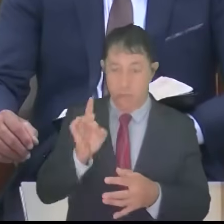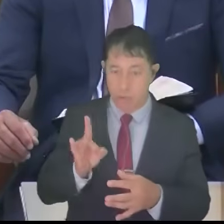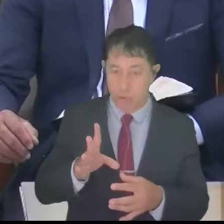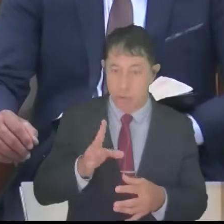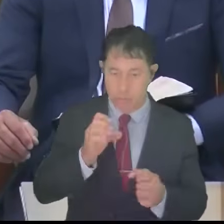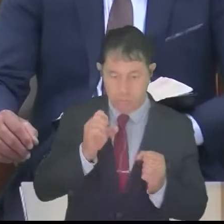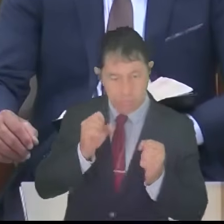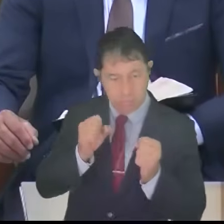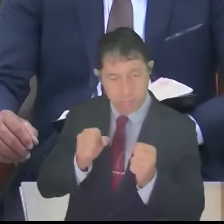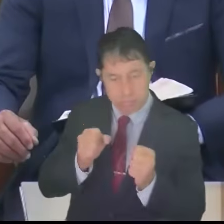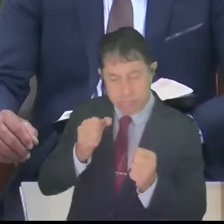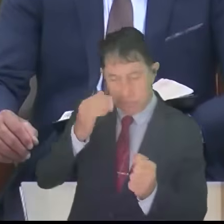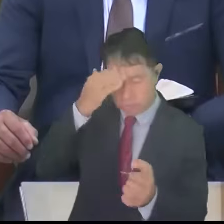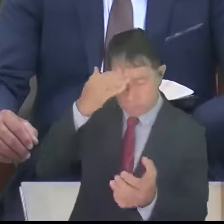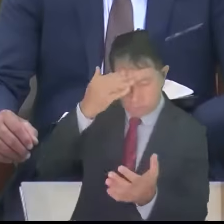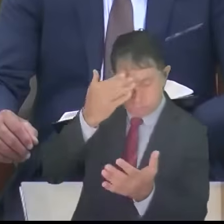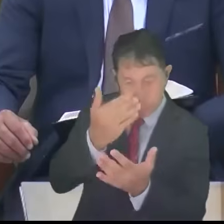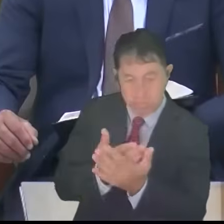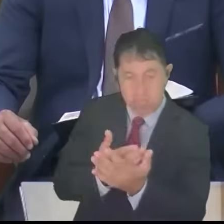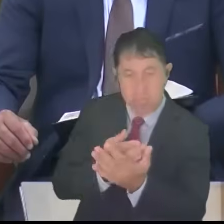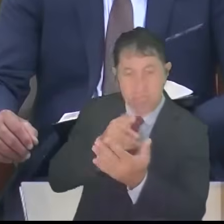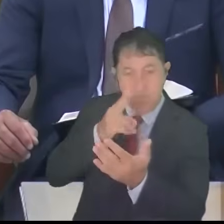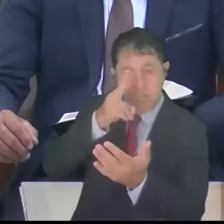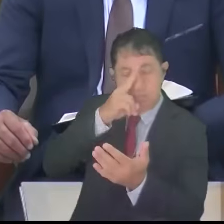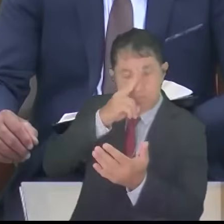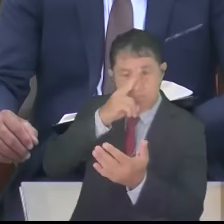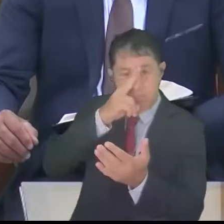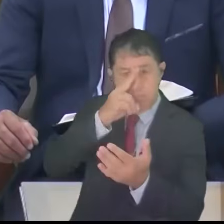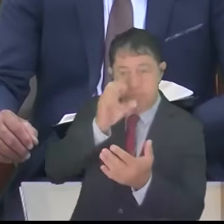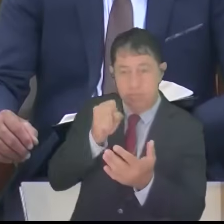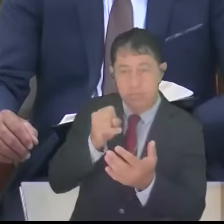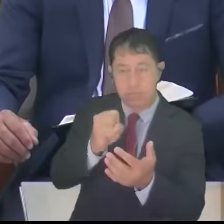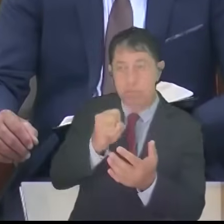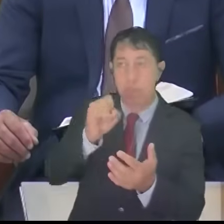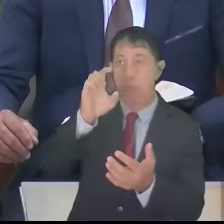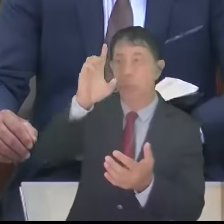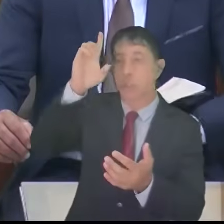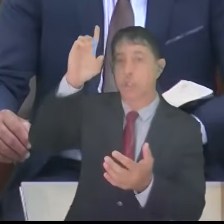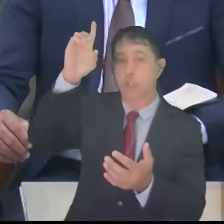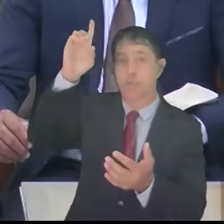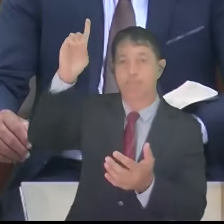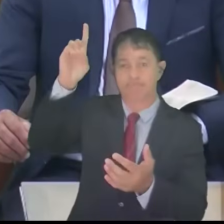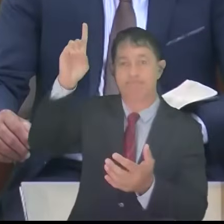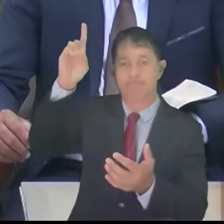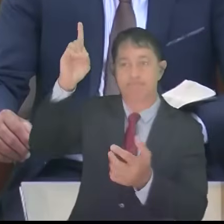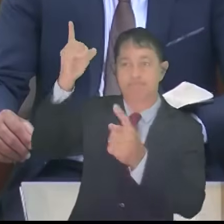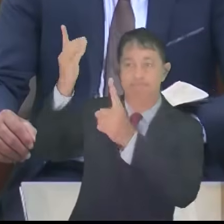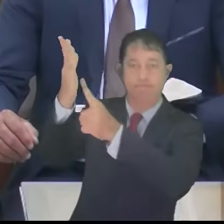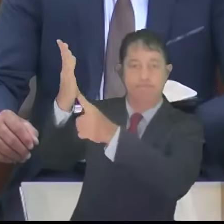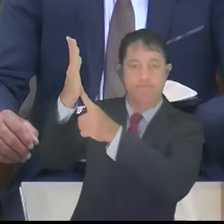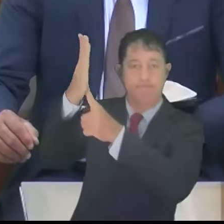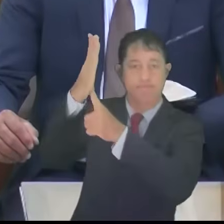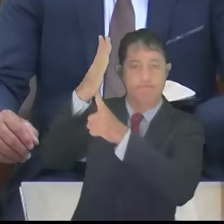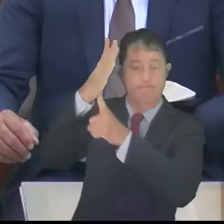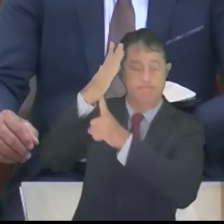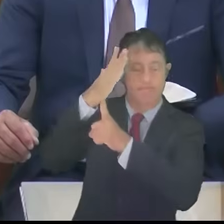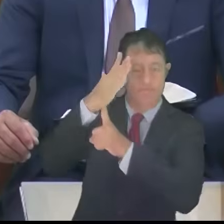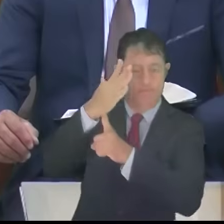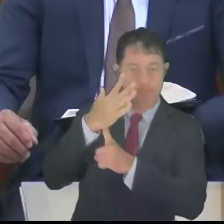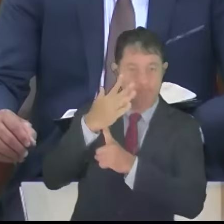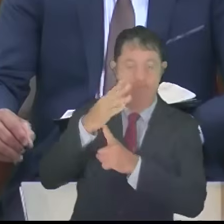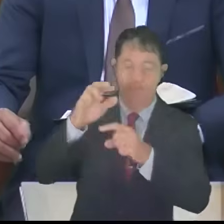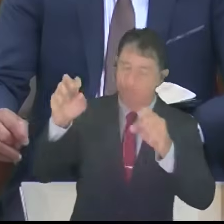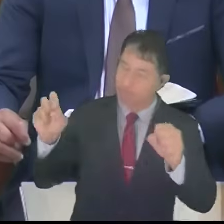nas verdades espirituais se Deus revelar, se Deus tirar o véu da mente. Você pode dizer glória a